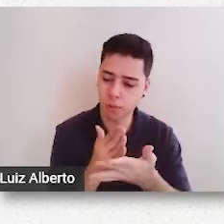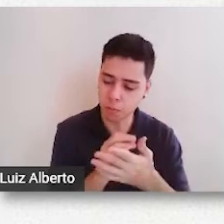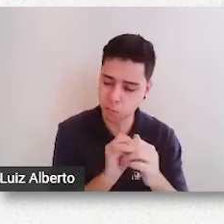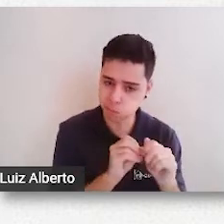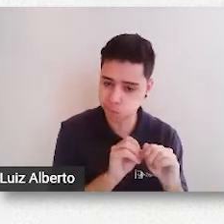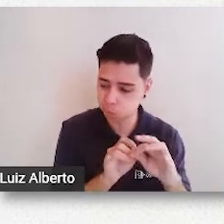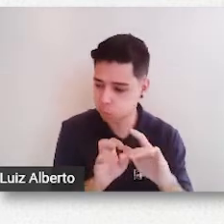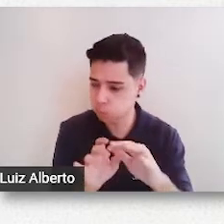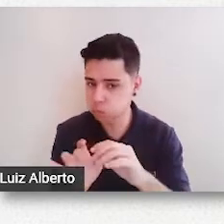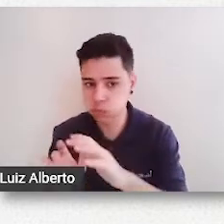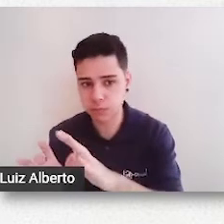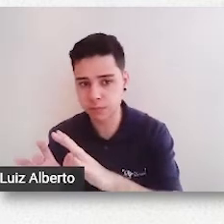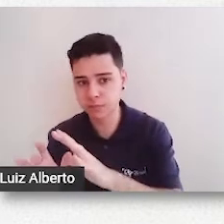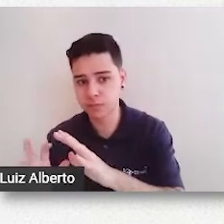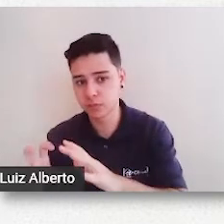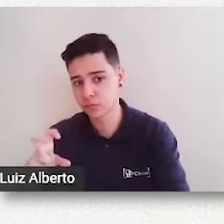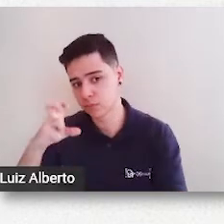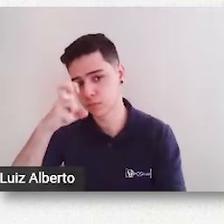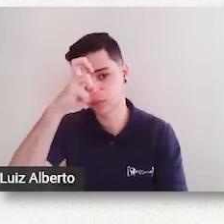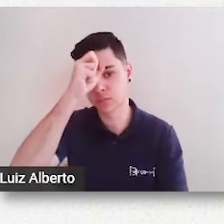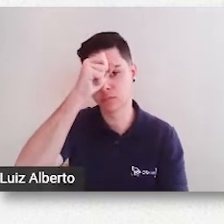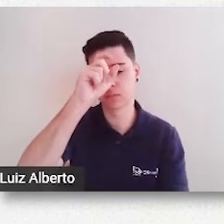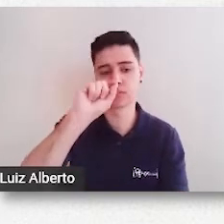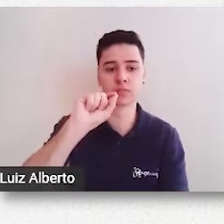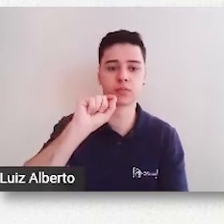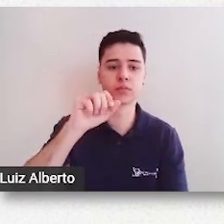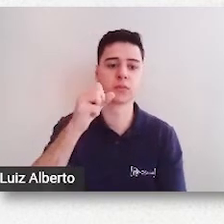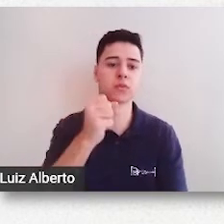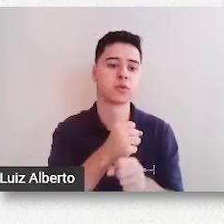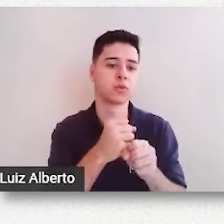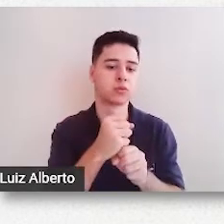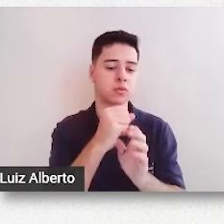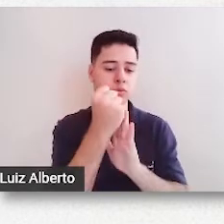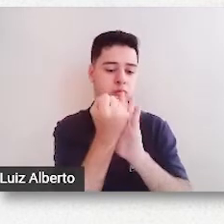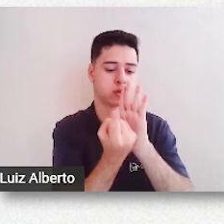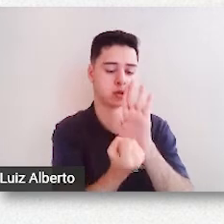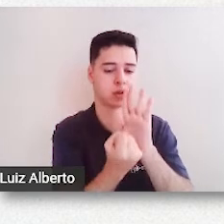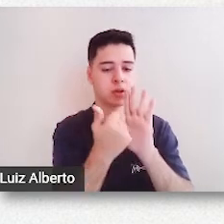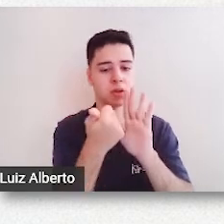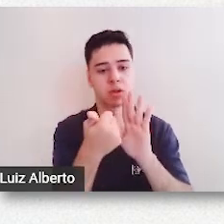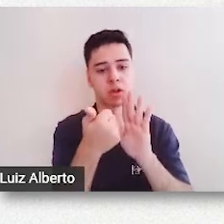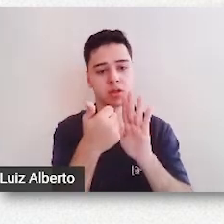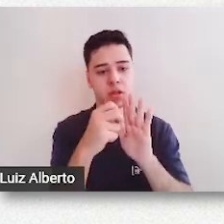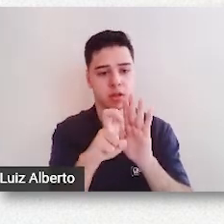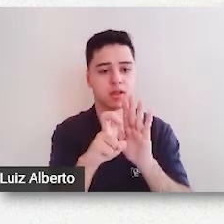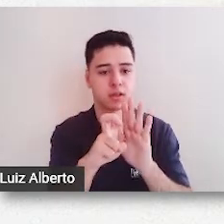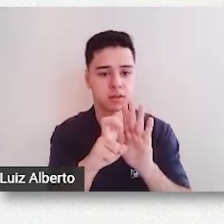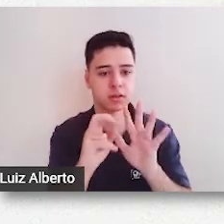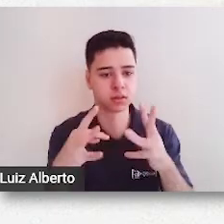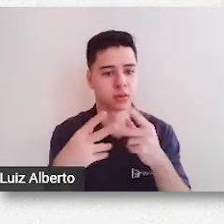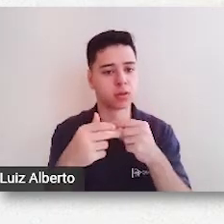realmente se consolidar esse culto a São Joaquim no século XIV, no século XV, desculpa,